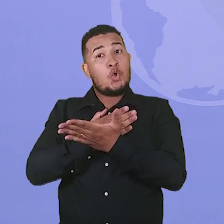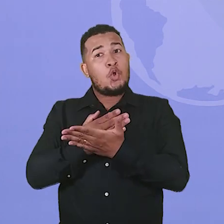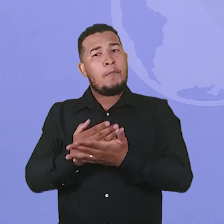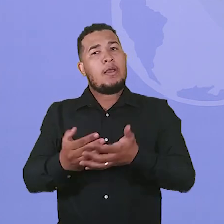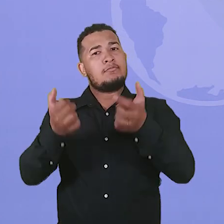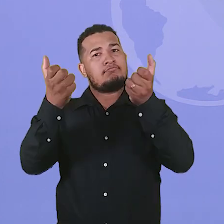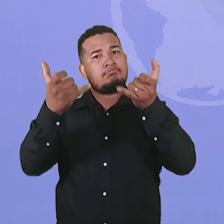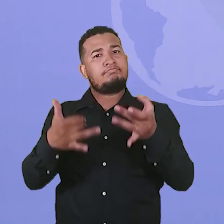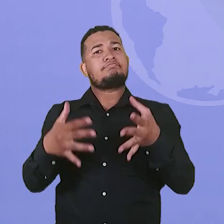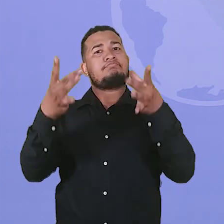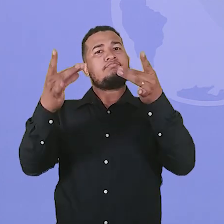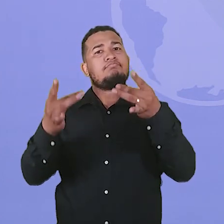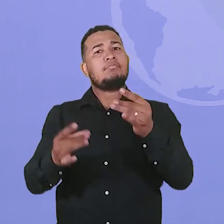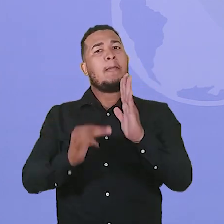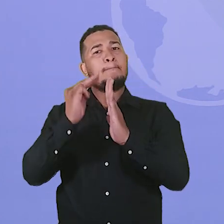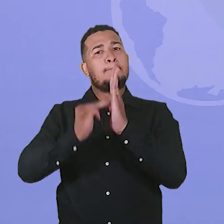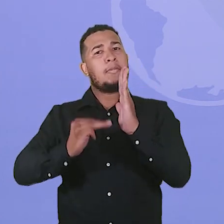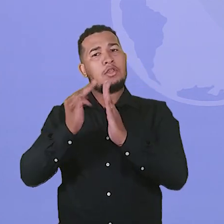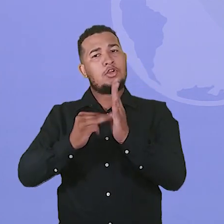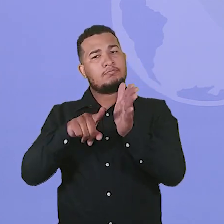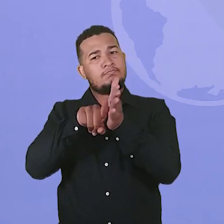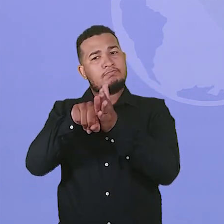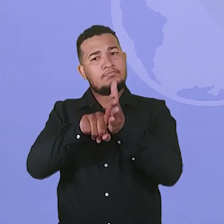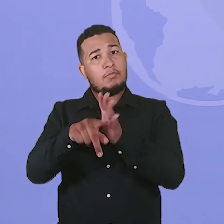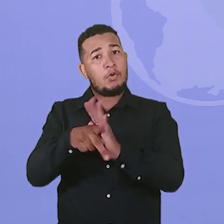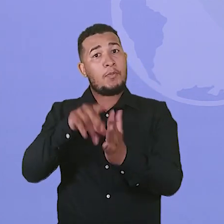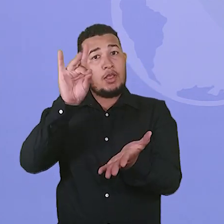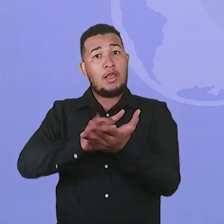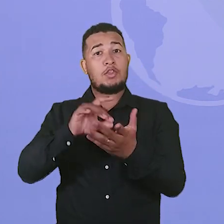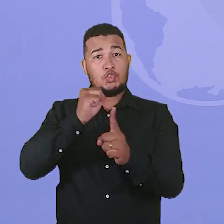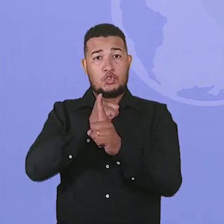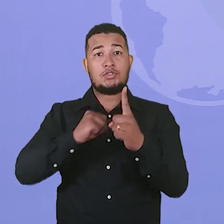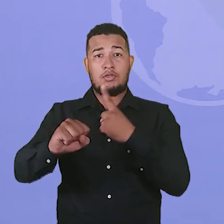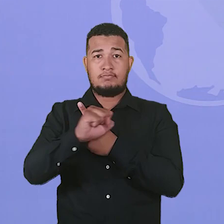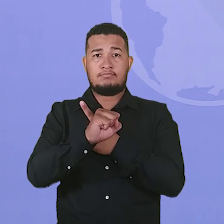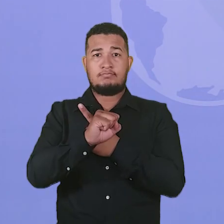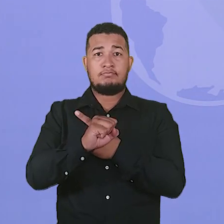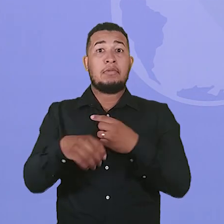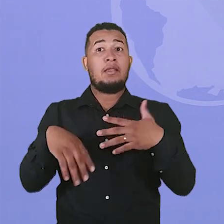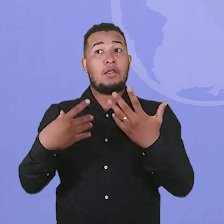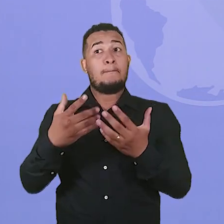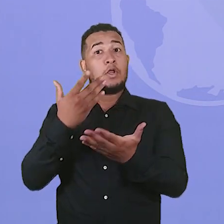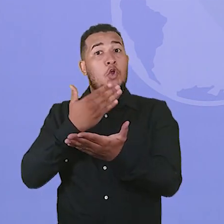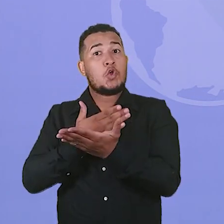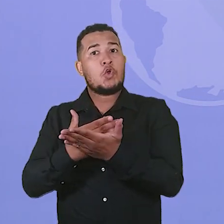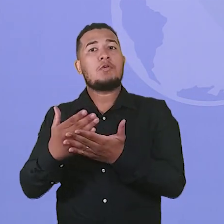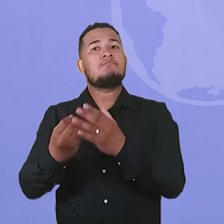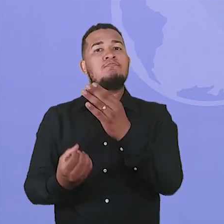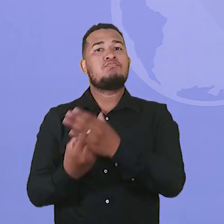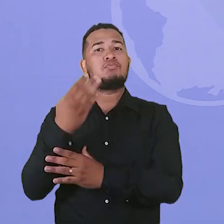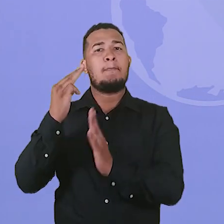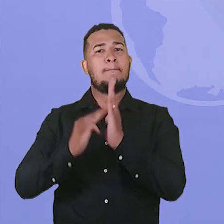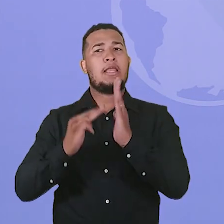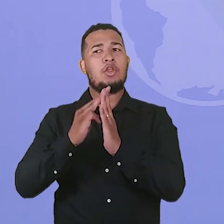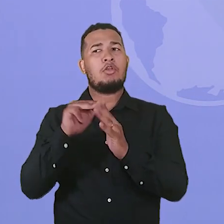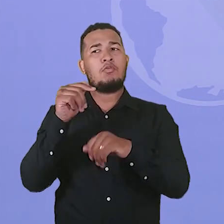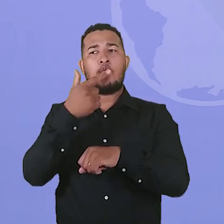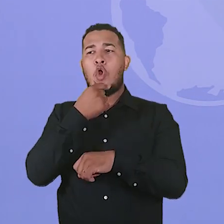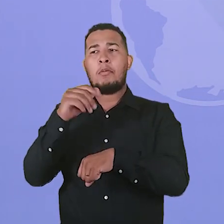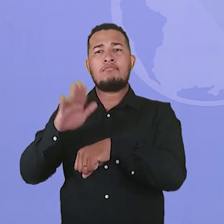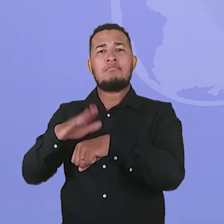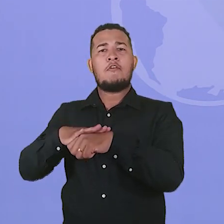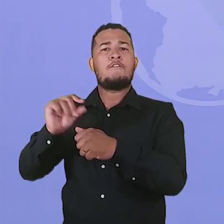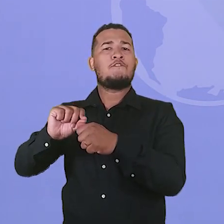começa a desenhar aí um método de investigação da realidade social. Para criar esse método, o que ele